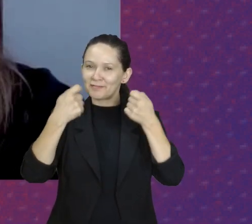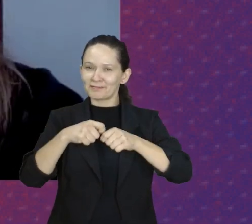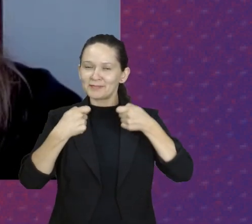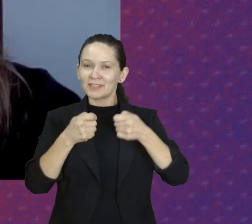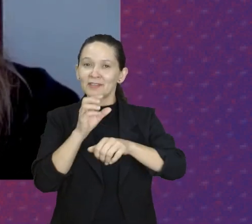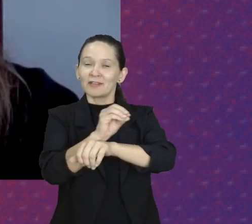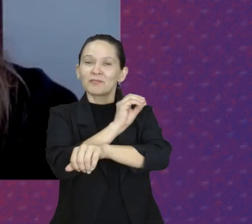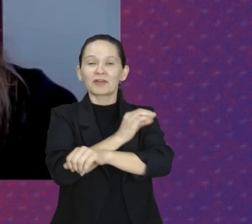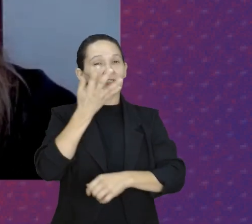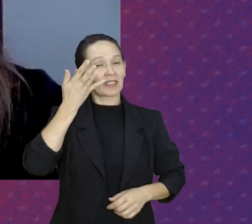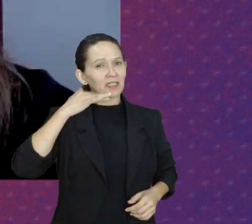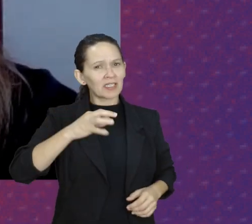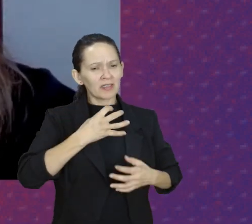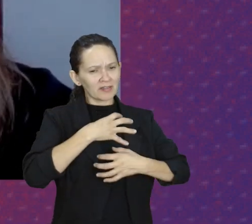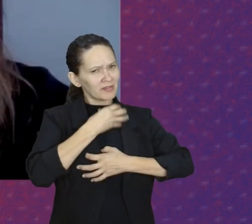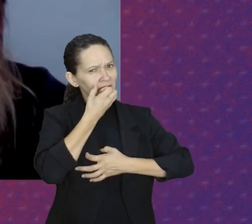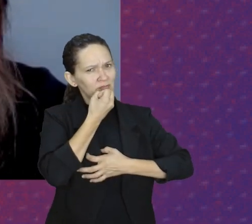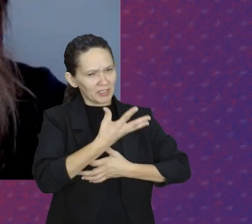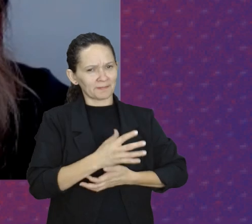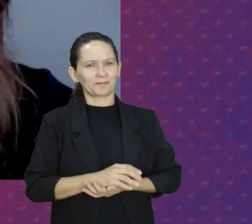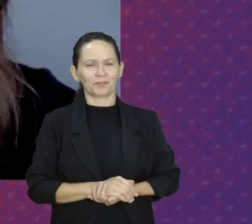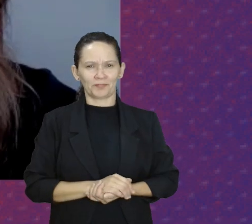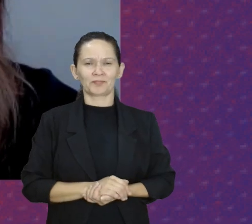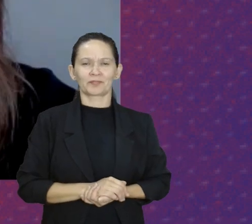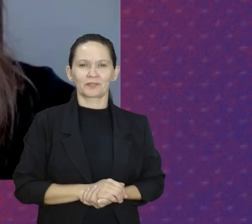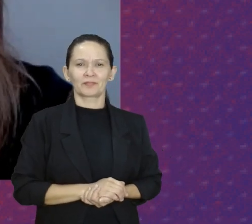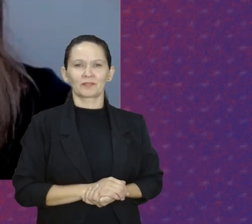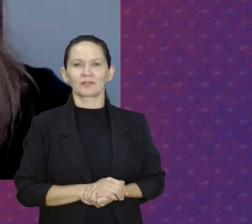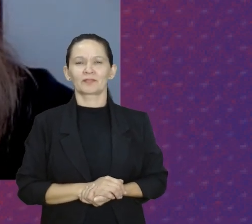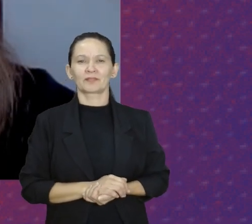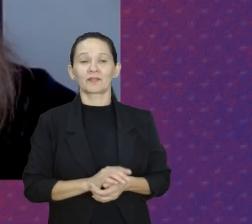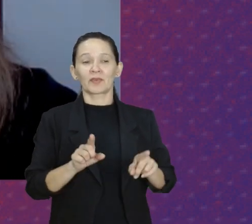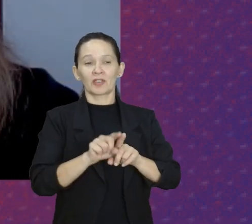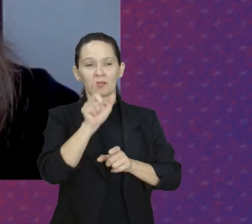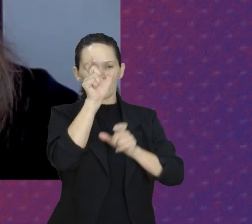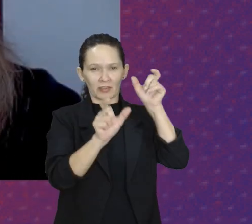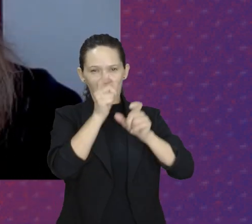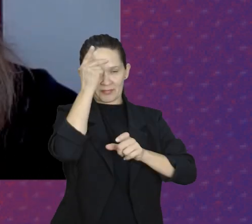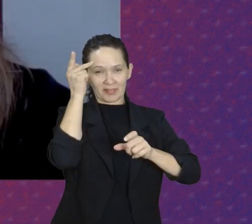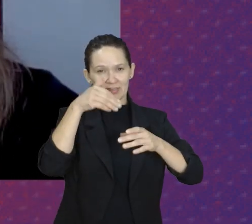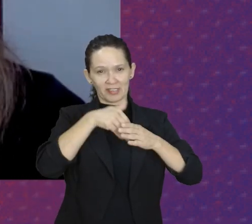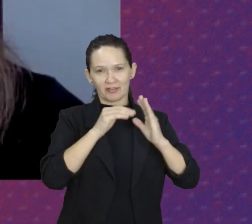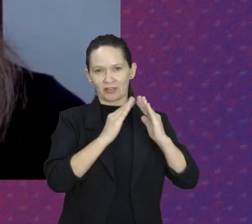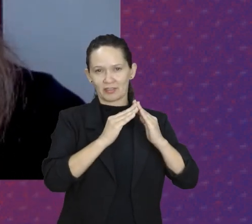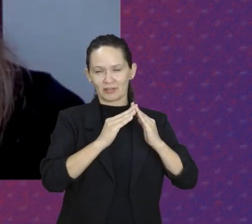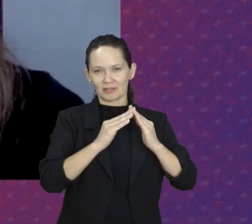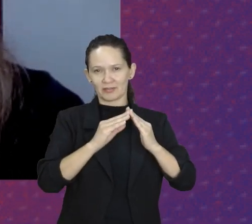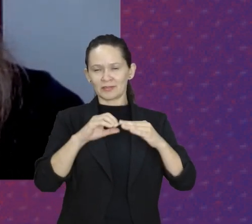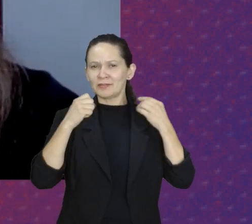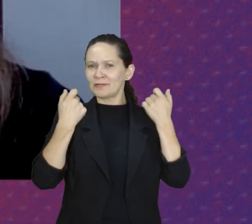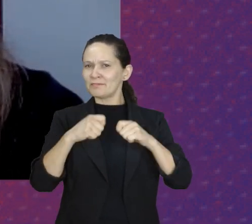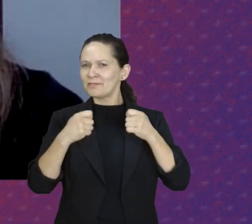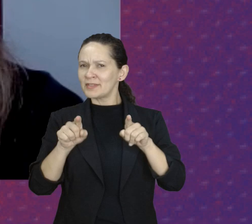cuidar do bem-estar das pessoas. E aí a gente precisa pensar também